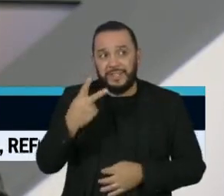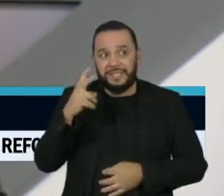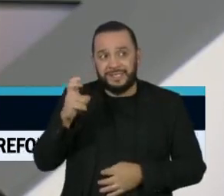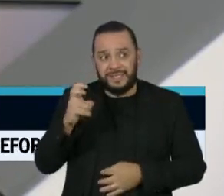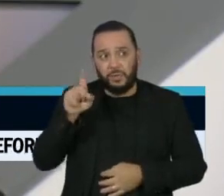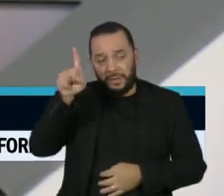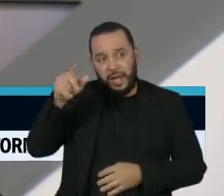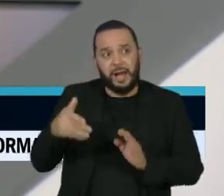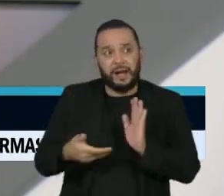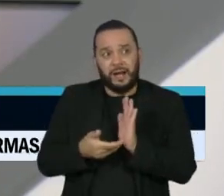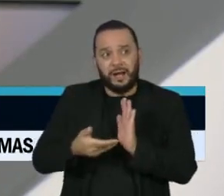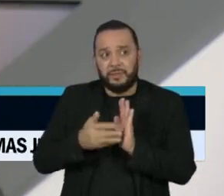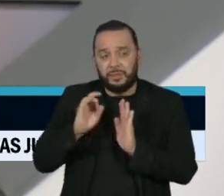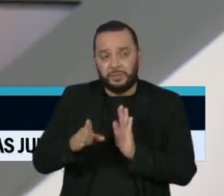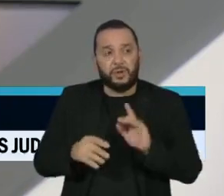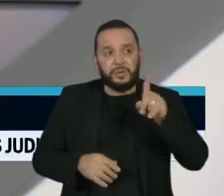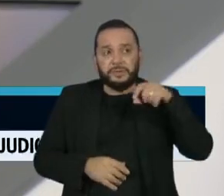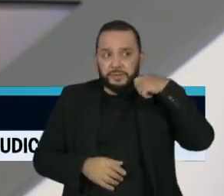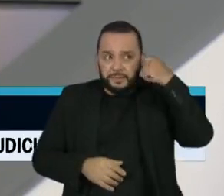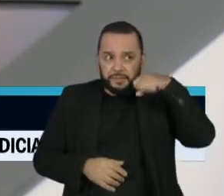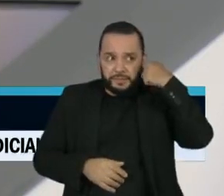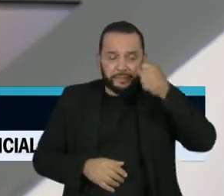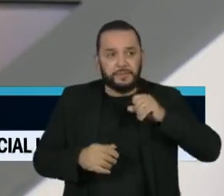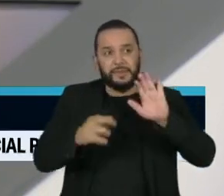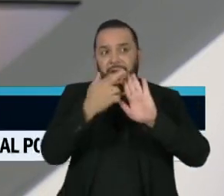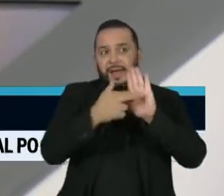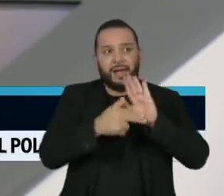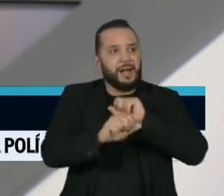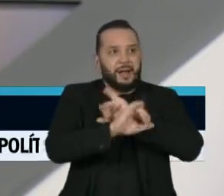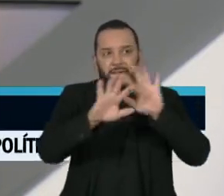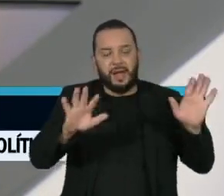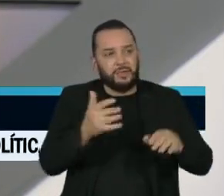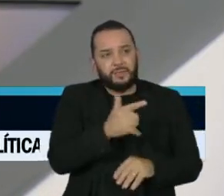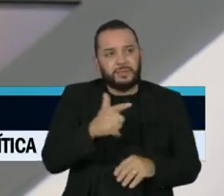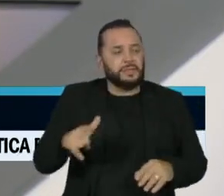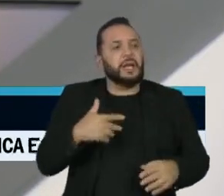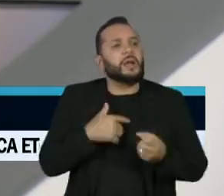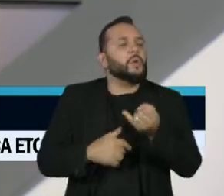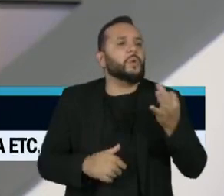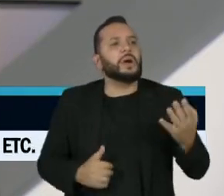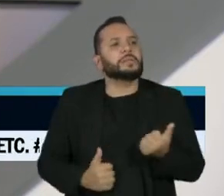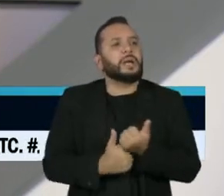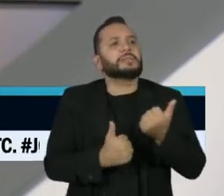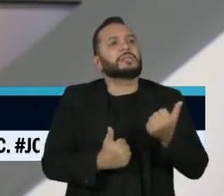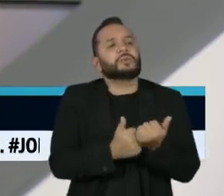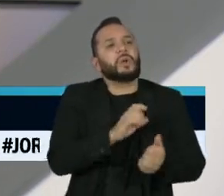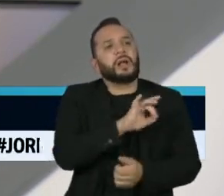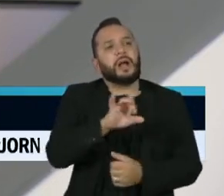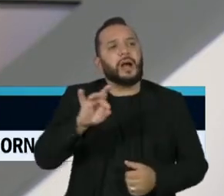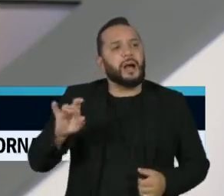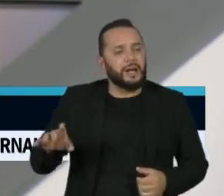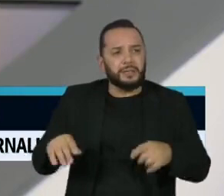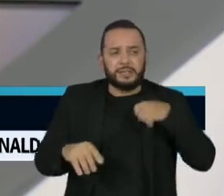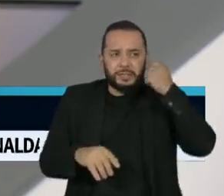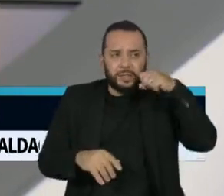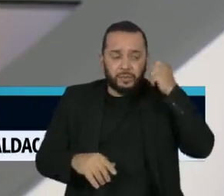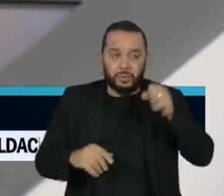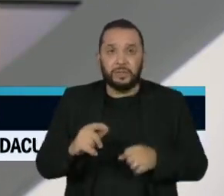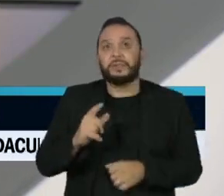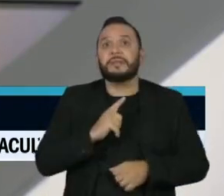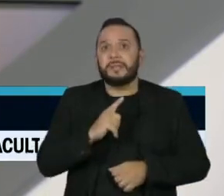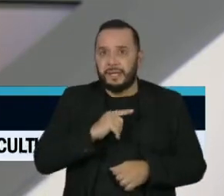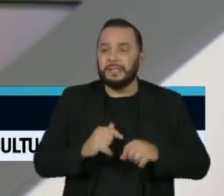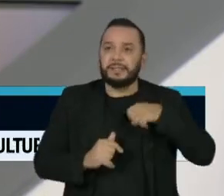Câmara. No Senado, as leis não são nem tão claras em quantos assessores podem ter cada senador. Tem senador no